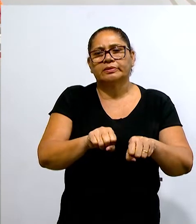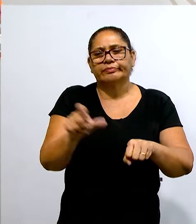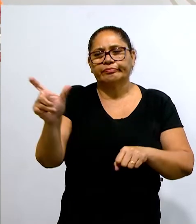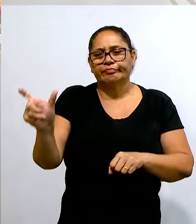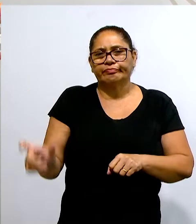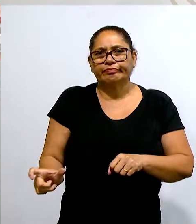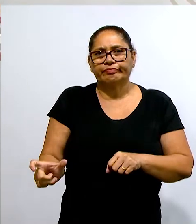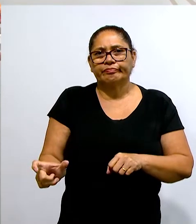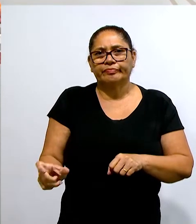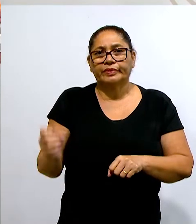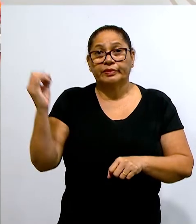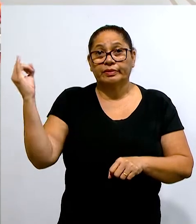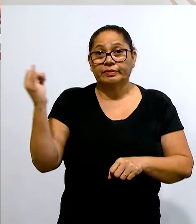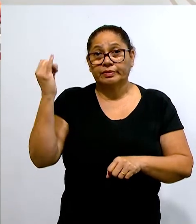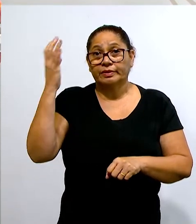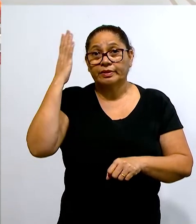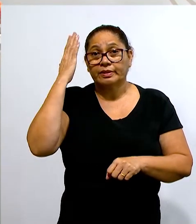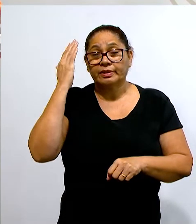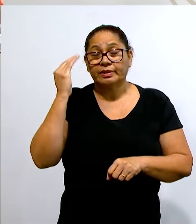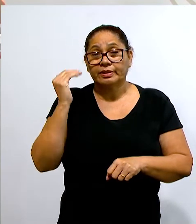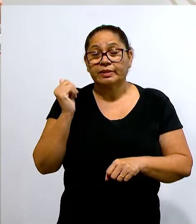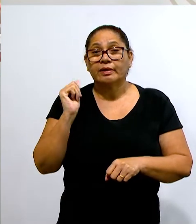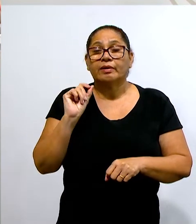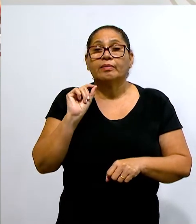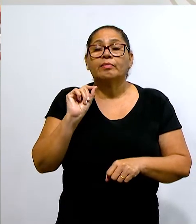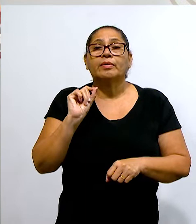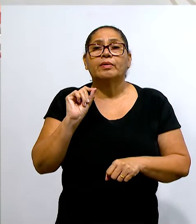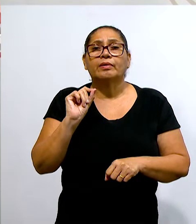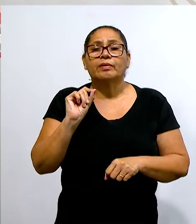sujeito. É importante eu saber como é que ele